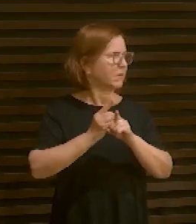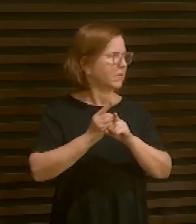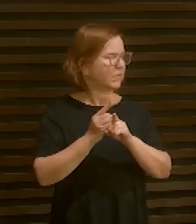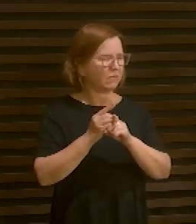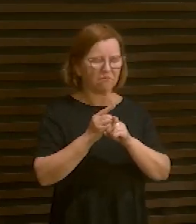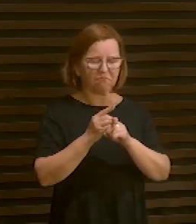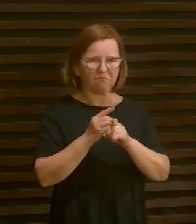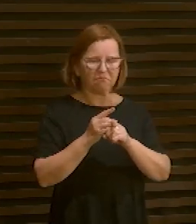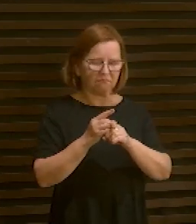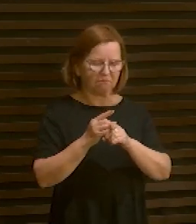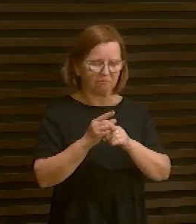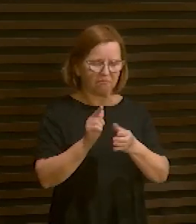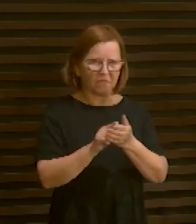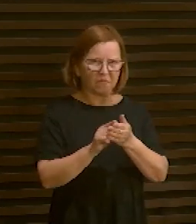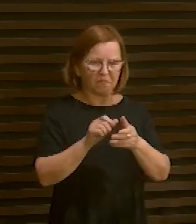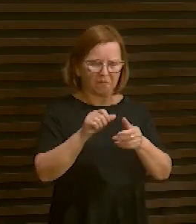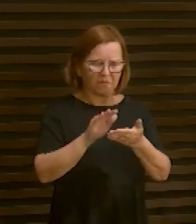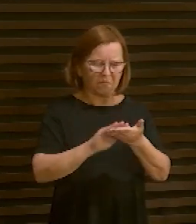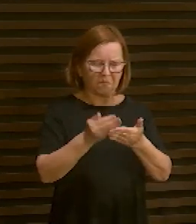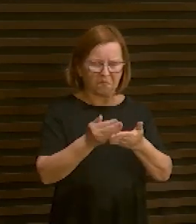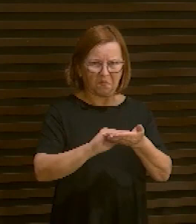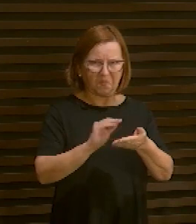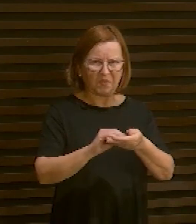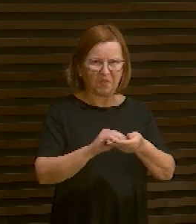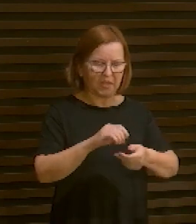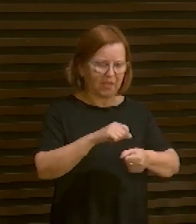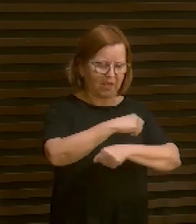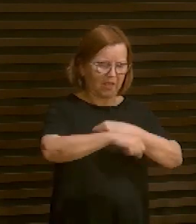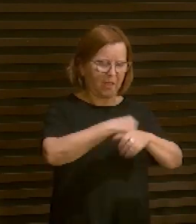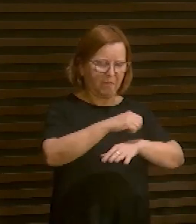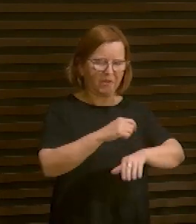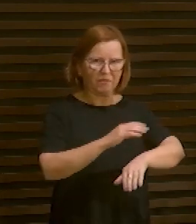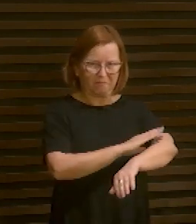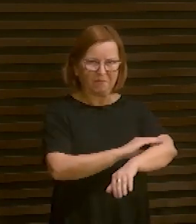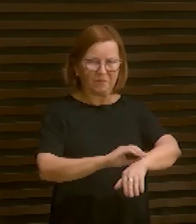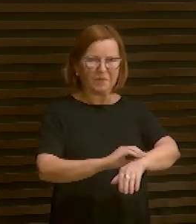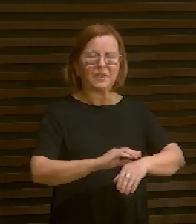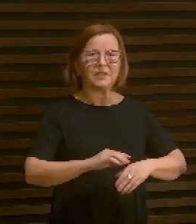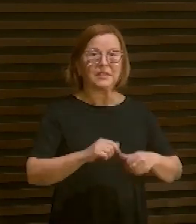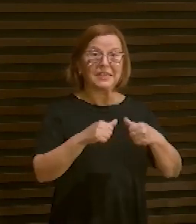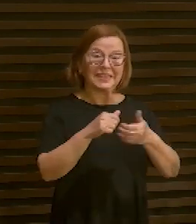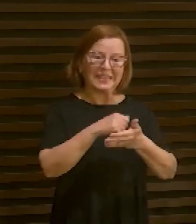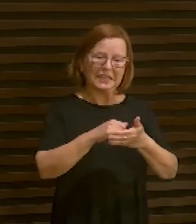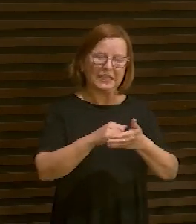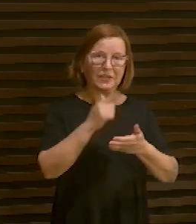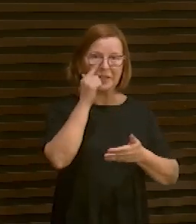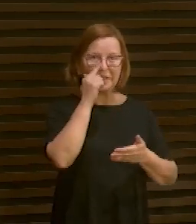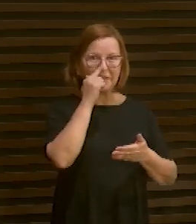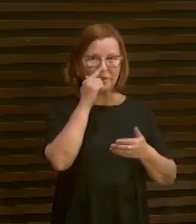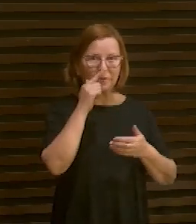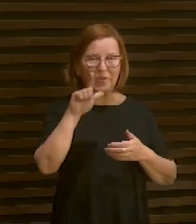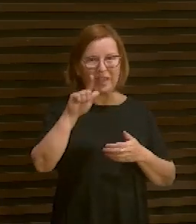seu braço de couro, está escrito em grego, em latim, em